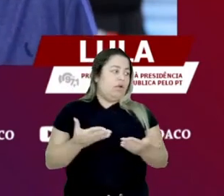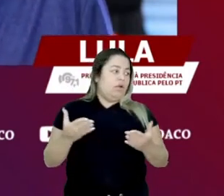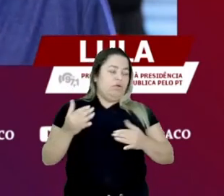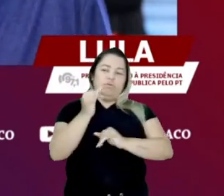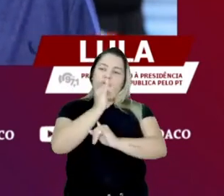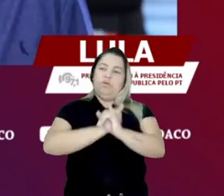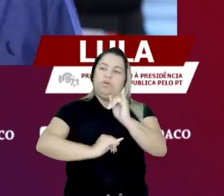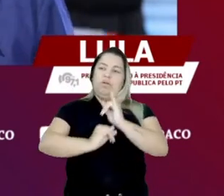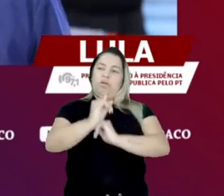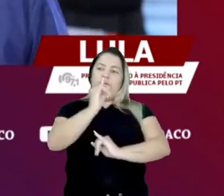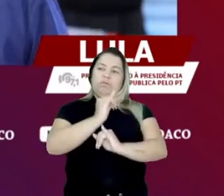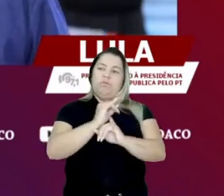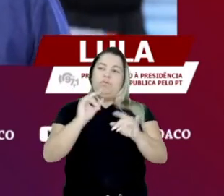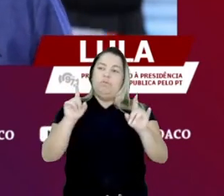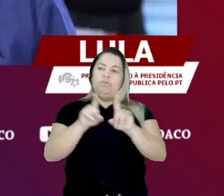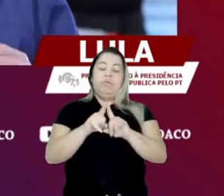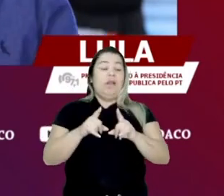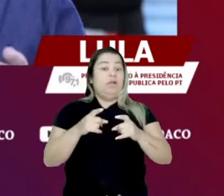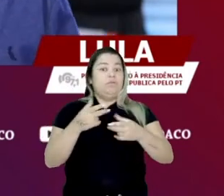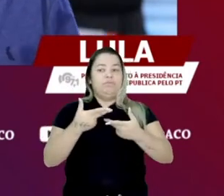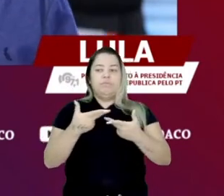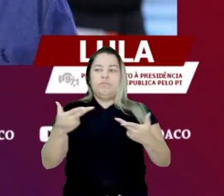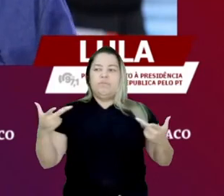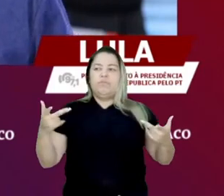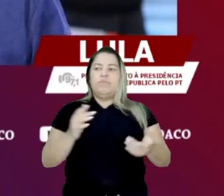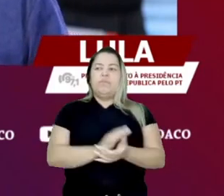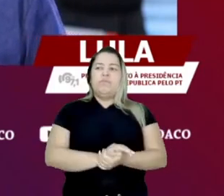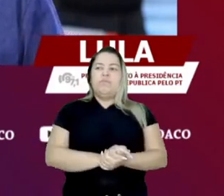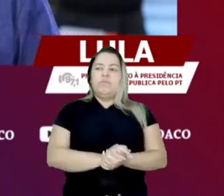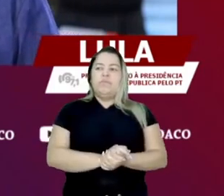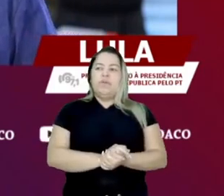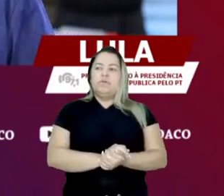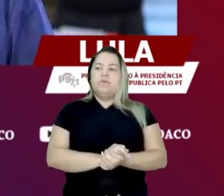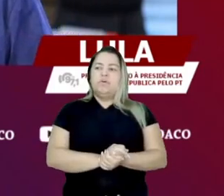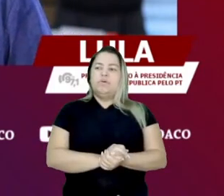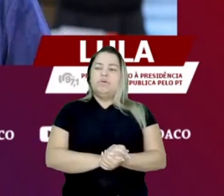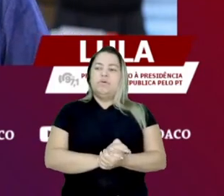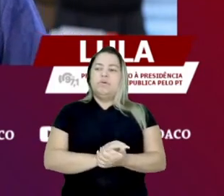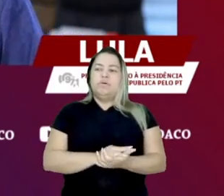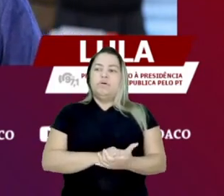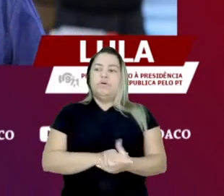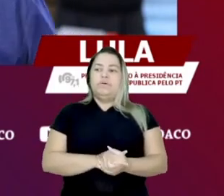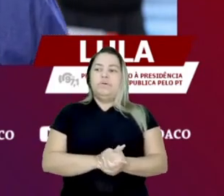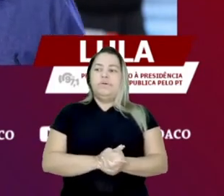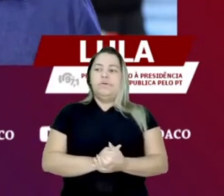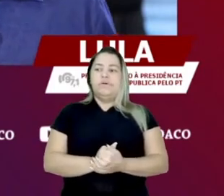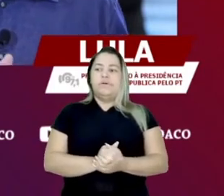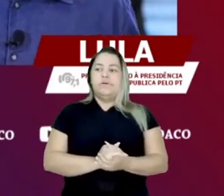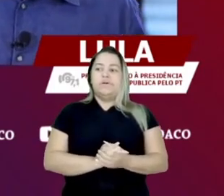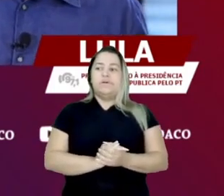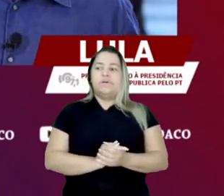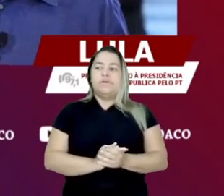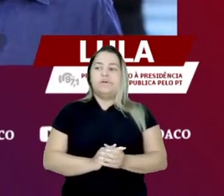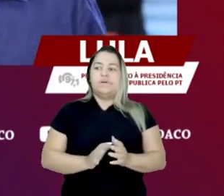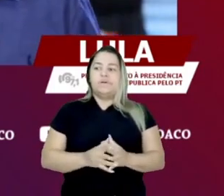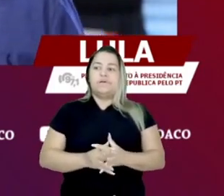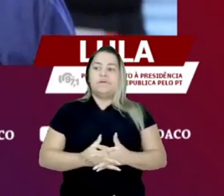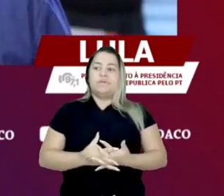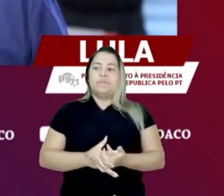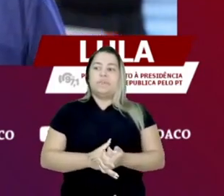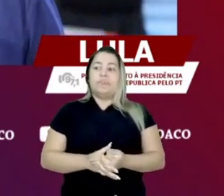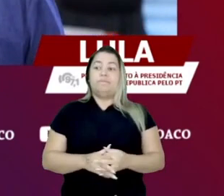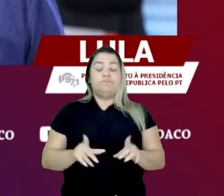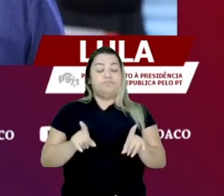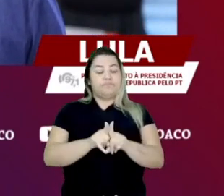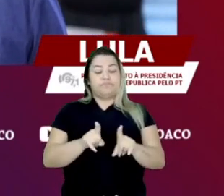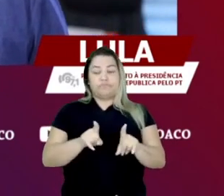da mídia, sabe? Mesmo da televisão, avançou muito a televisão. Nós precisamos, então, ter consciência que nós precisamos regular. Mas